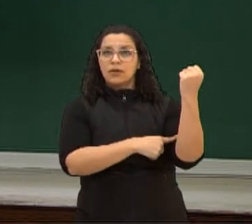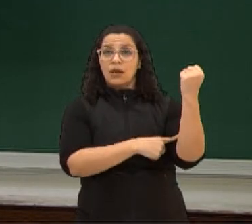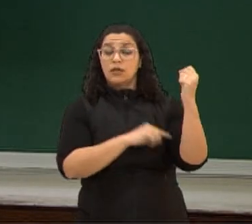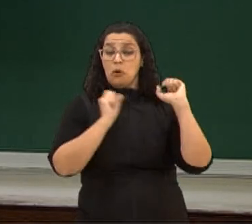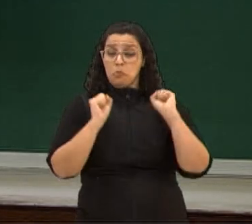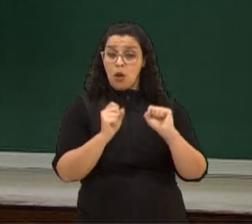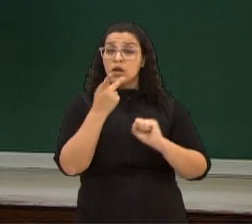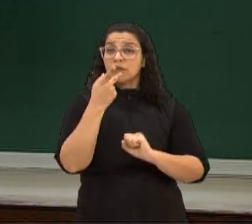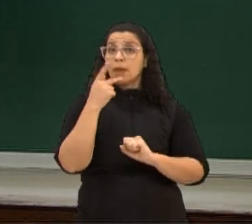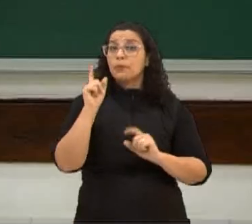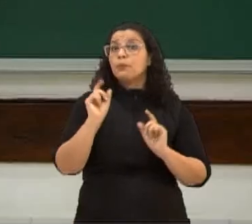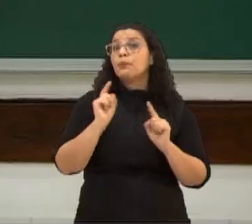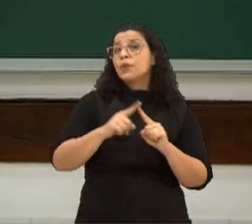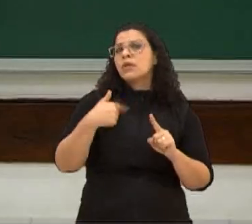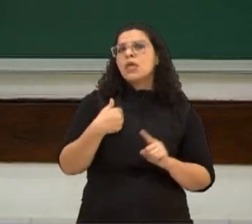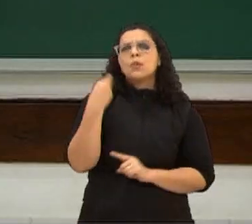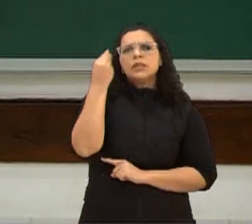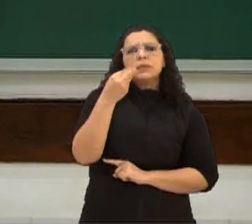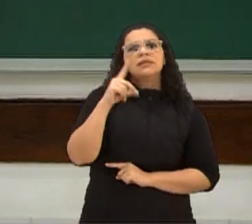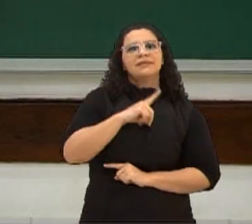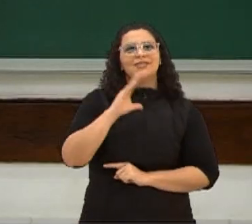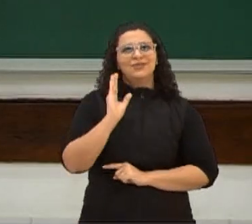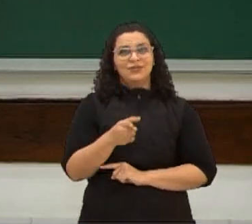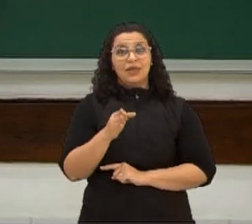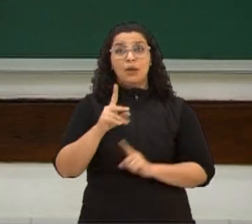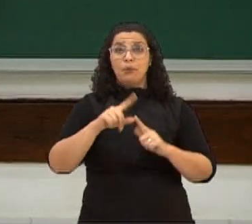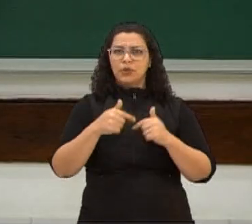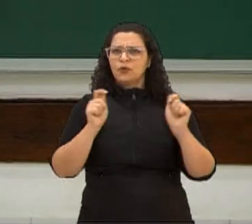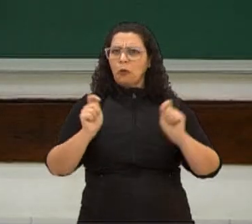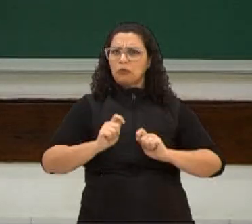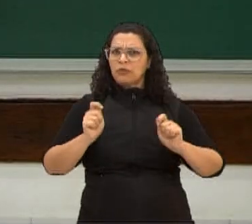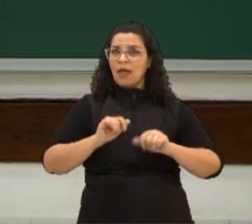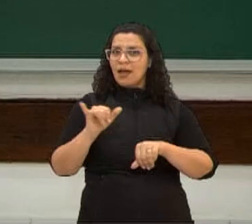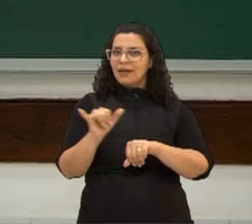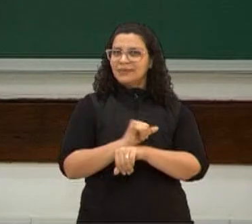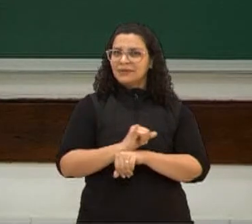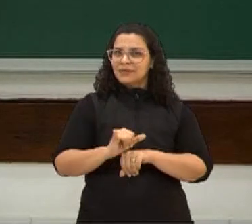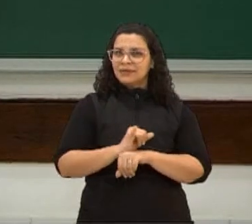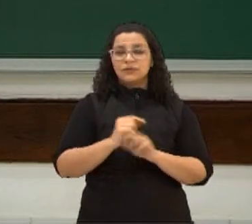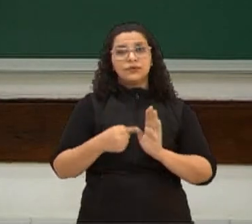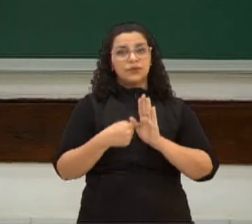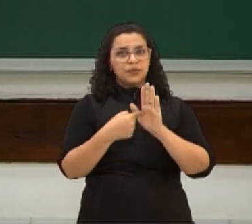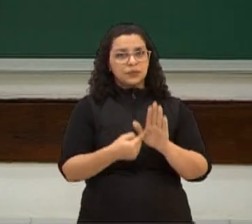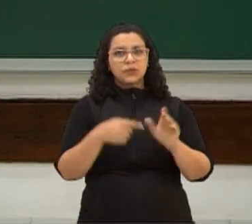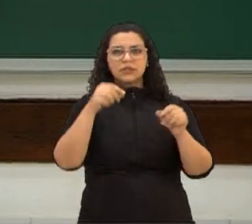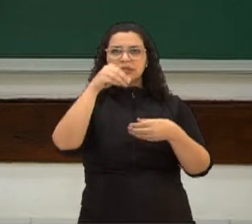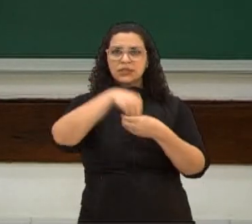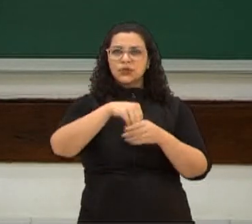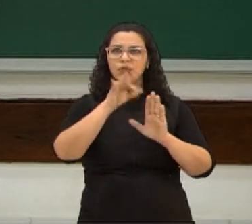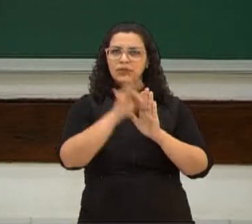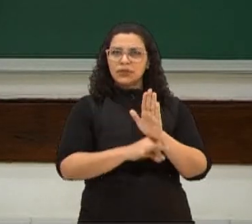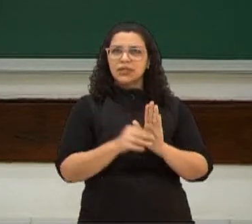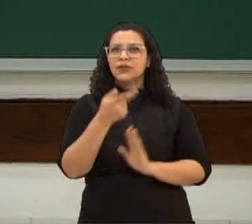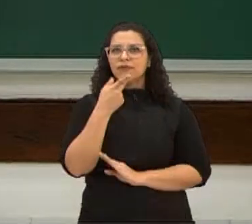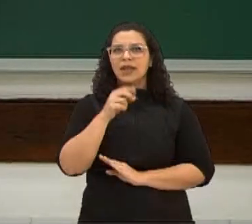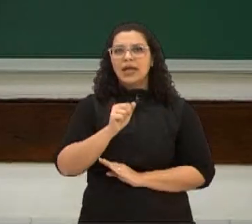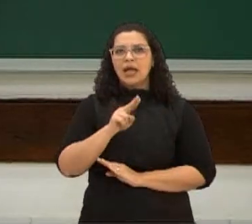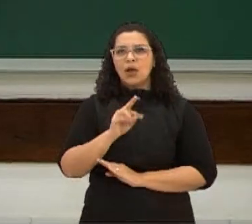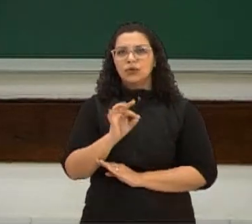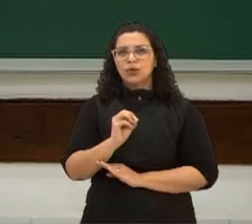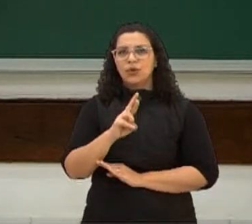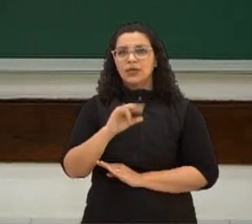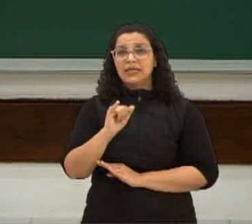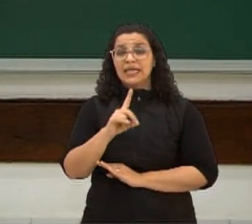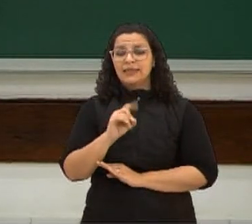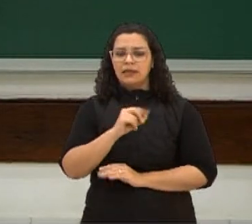utiliza ali esse argumento, né? Essa competência, essa estratégia do quê? De autoridade.